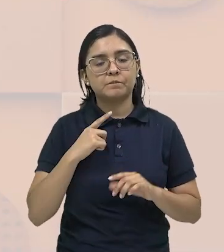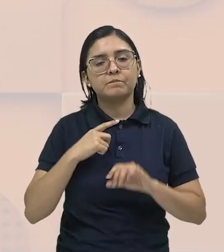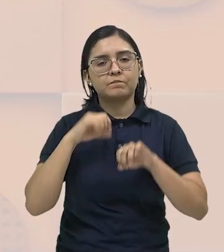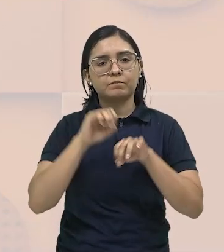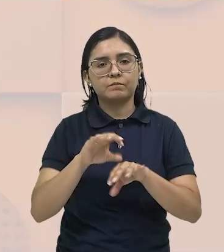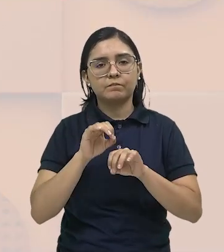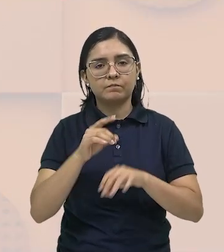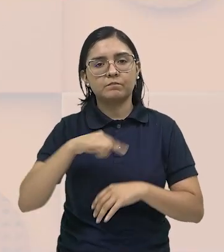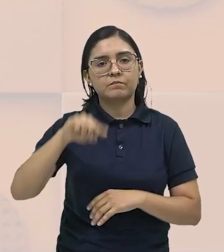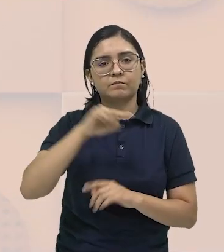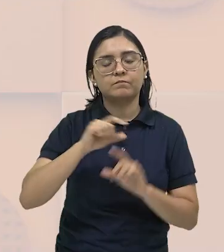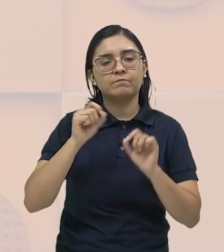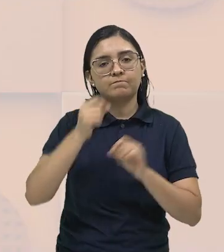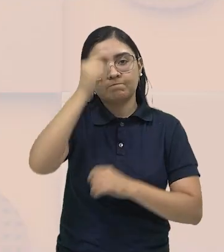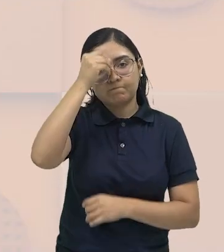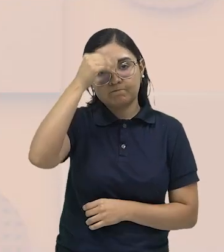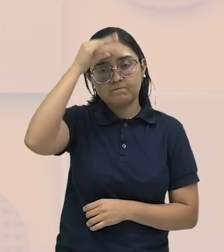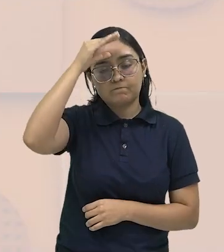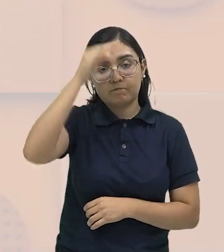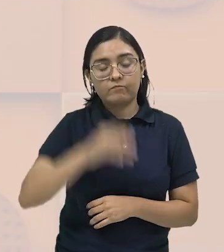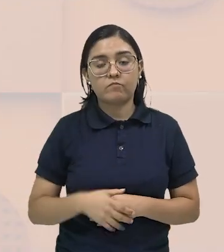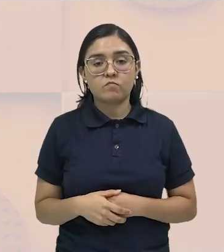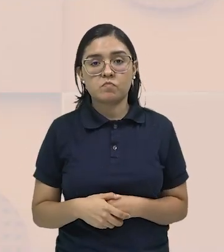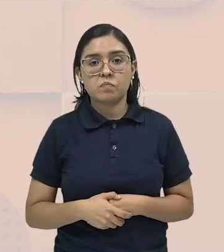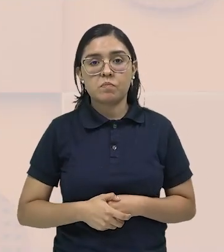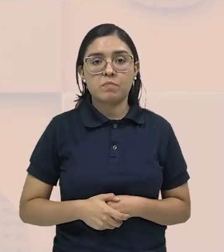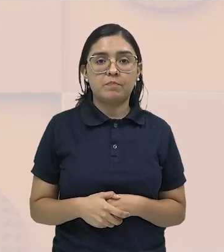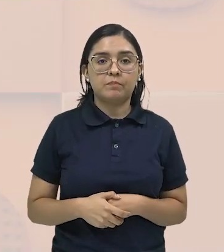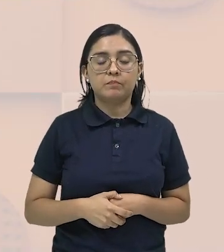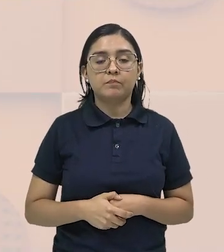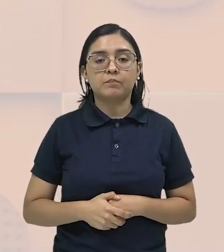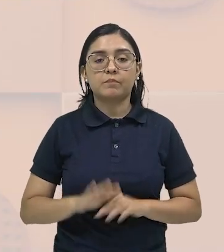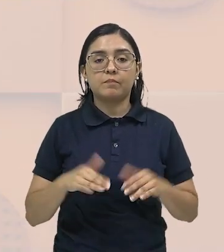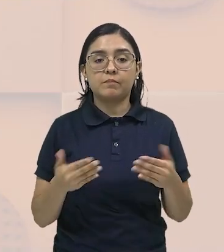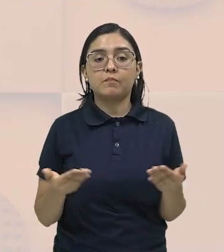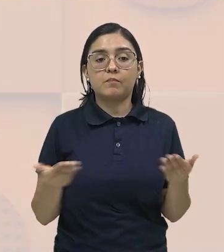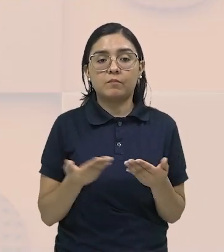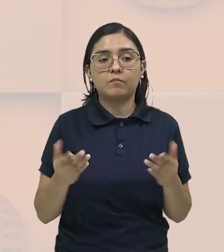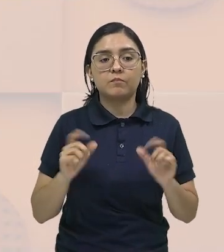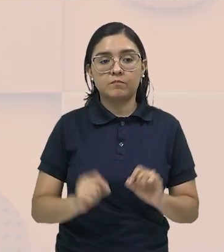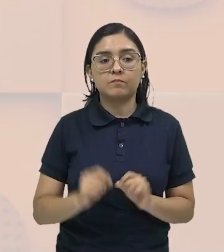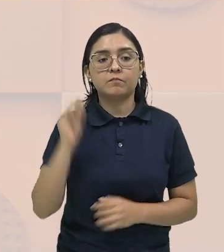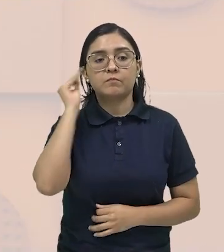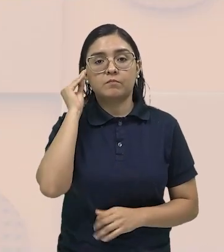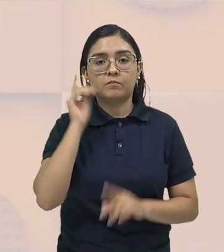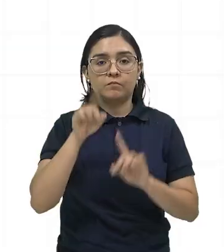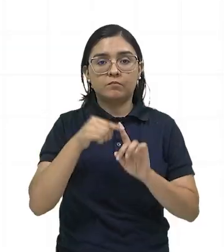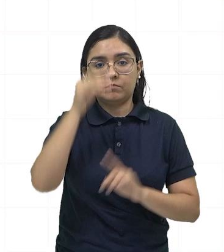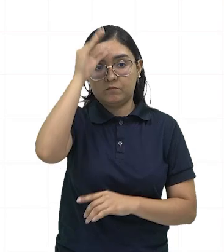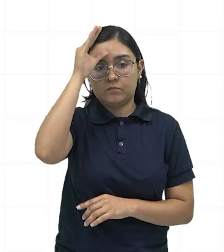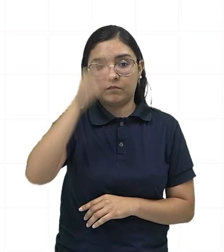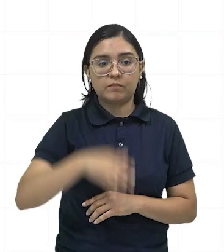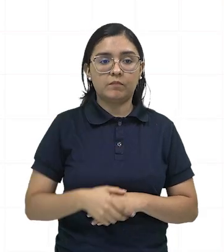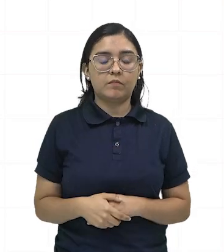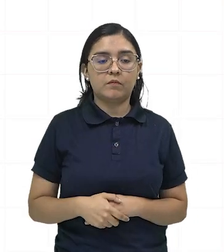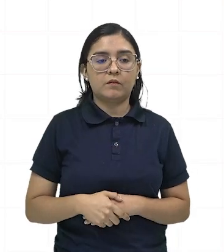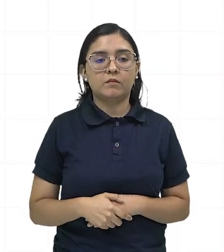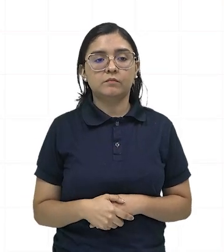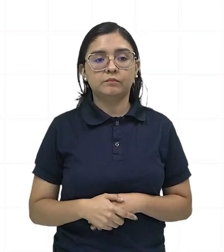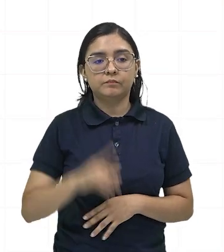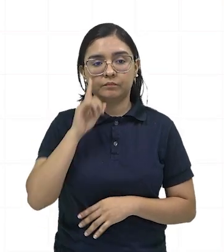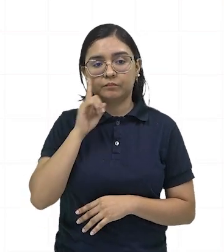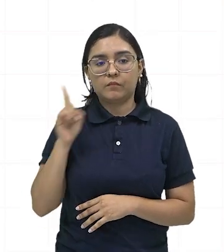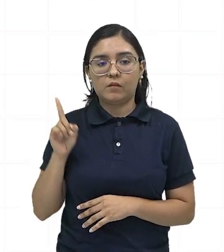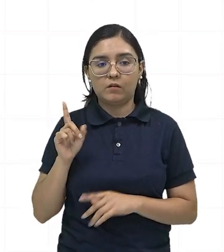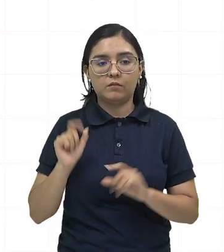nessas viagens de construção do conhecimento, tá bom? Na aula de hoje, vamos ao objeto de conhecimento. O